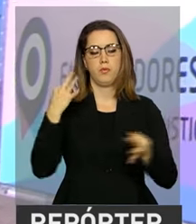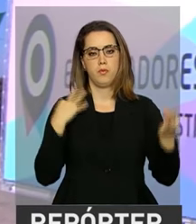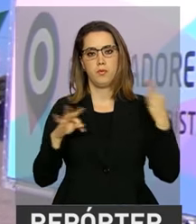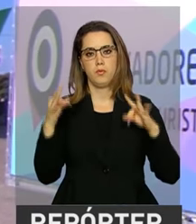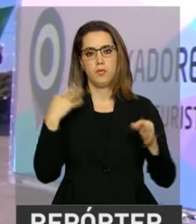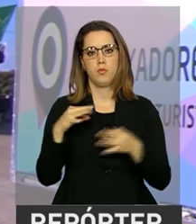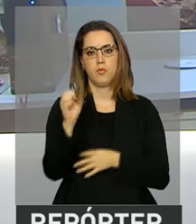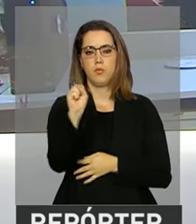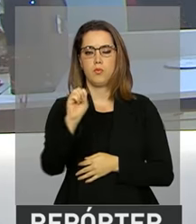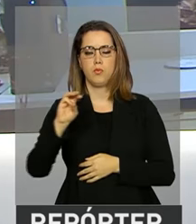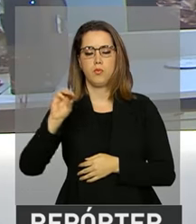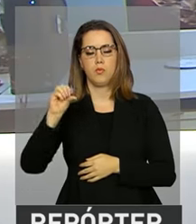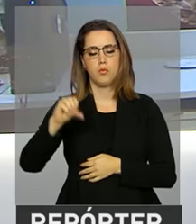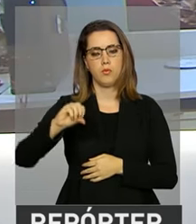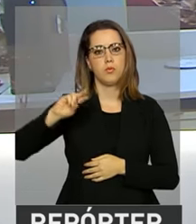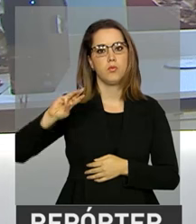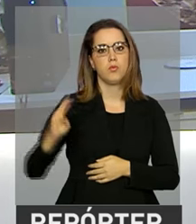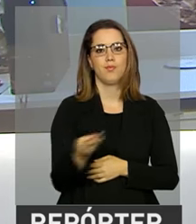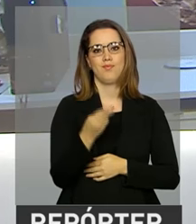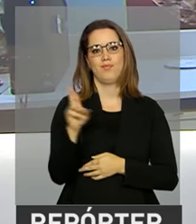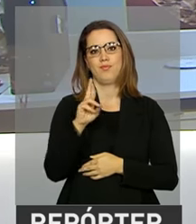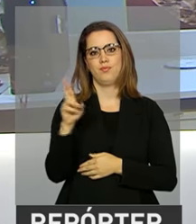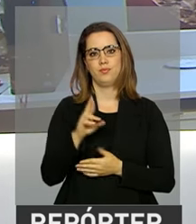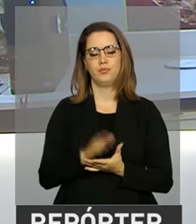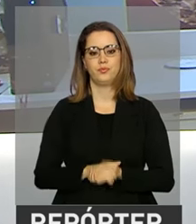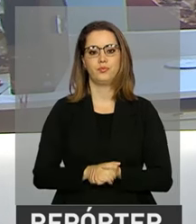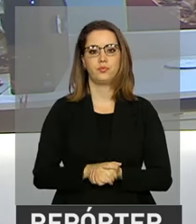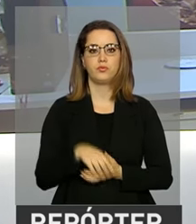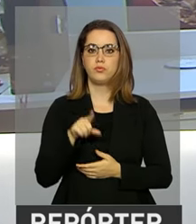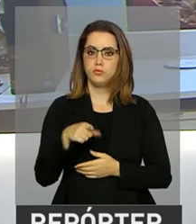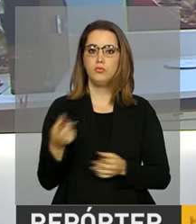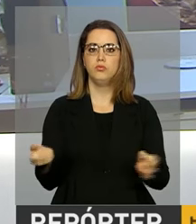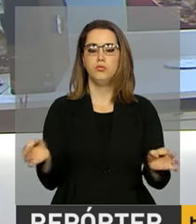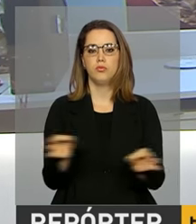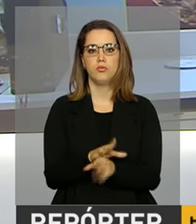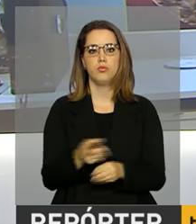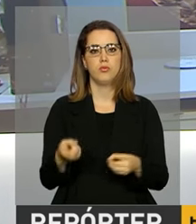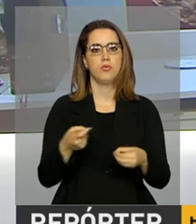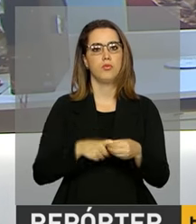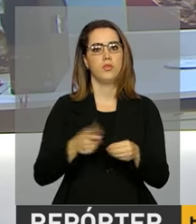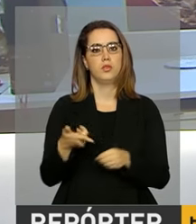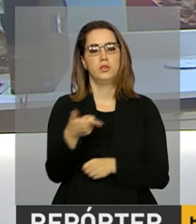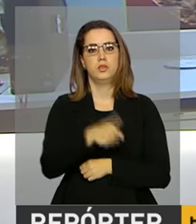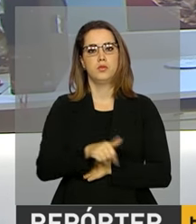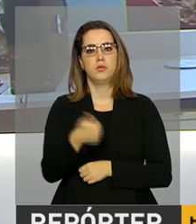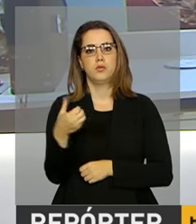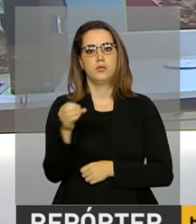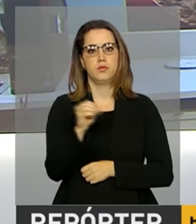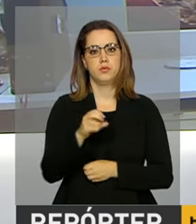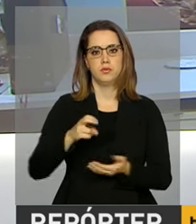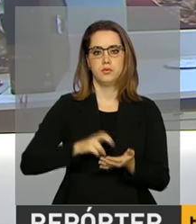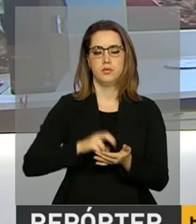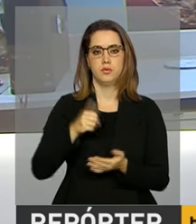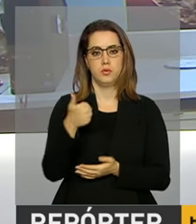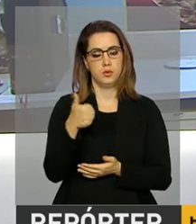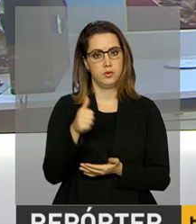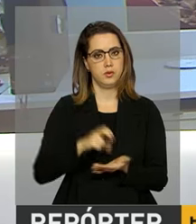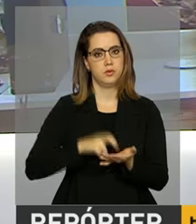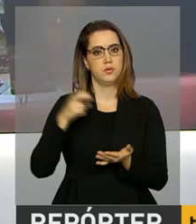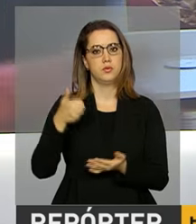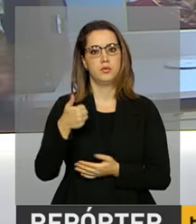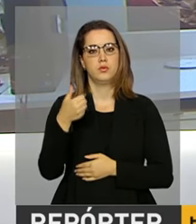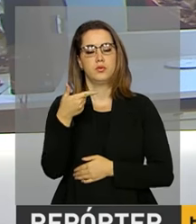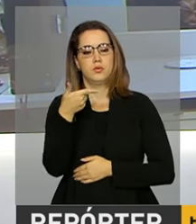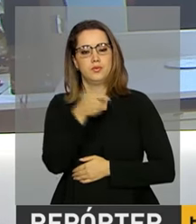últimos anos nós ficamos por aqui podemos voltar a qualquer momento com outras informações ou às 11 da manhã na próxima